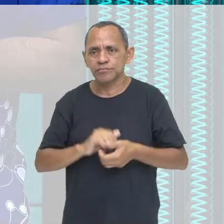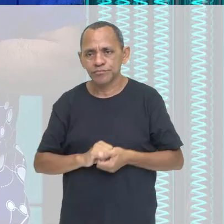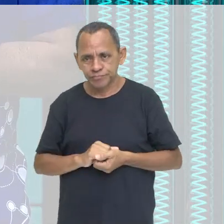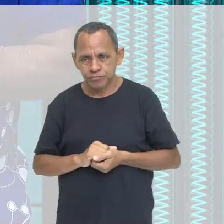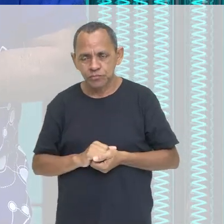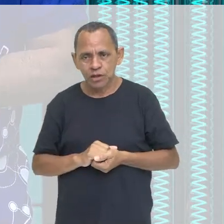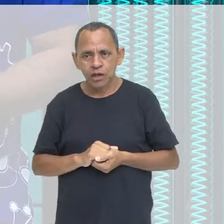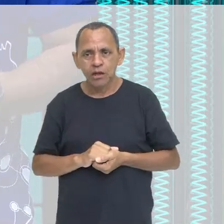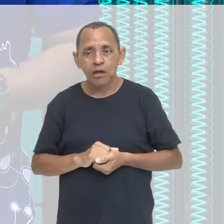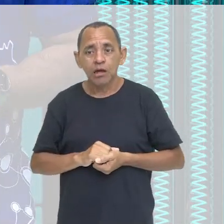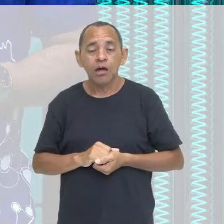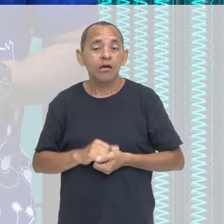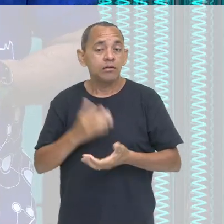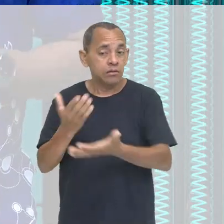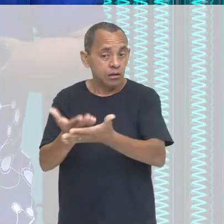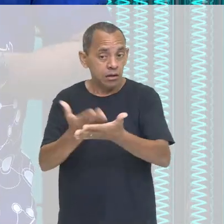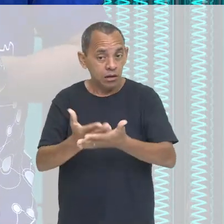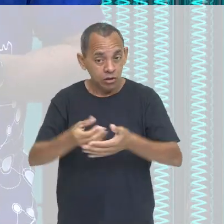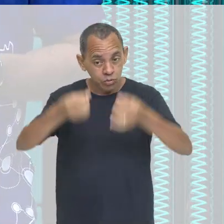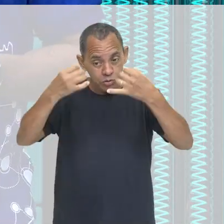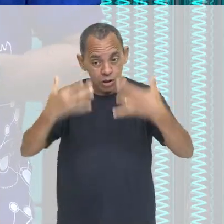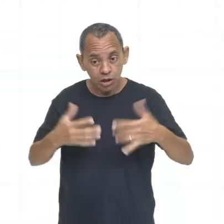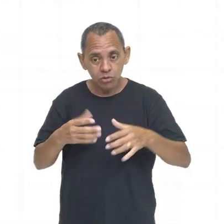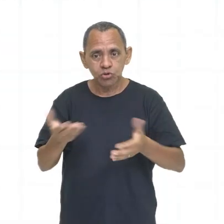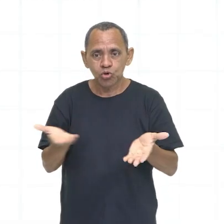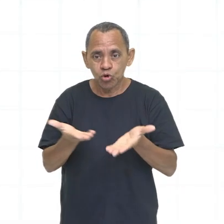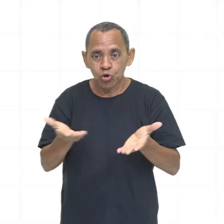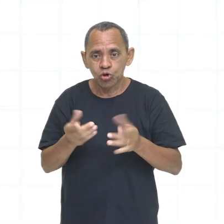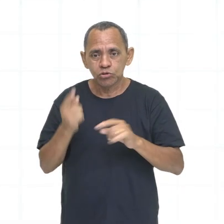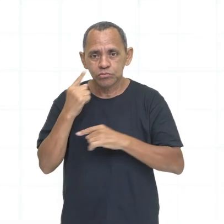identity, identidade. Vamos ver o que é identidade?